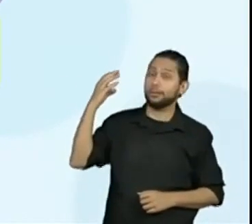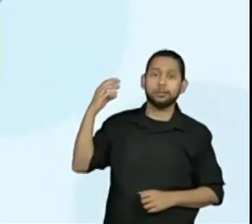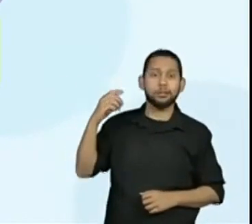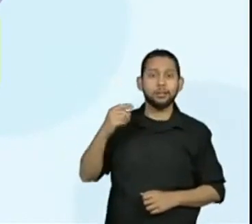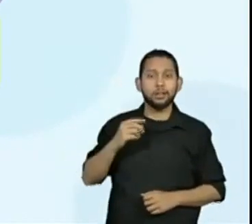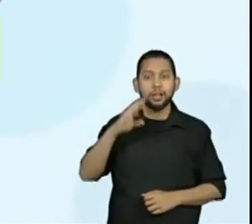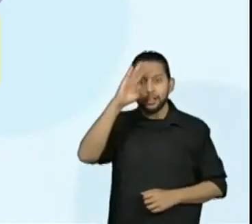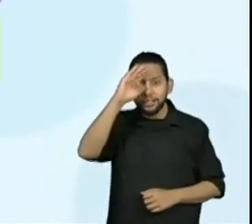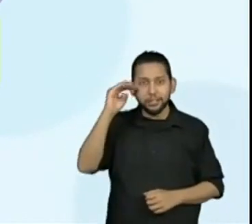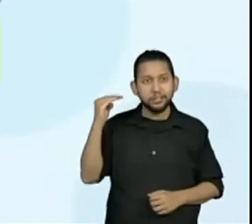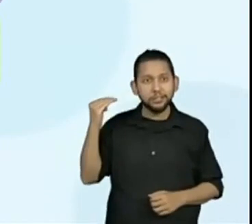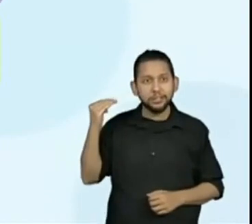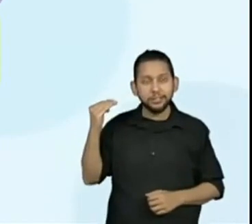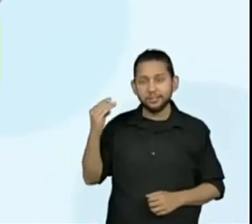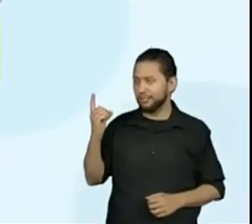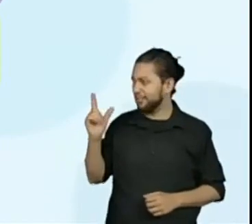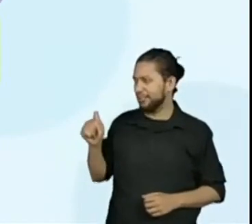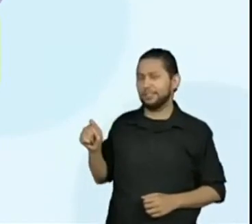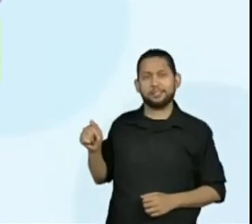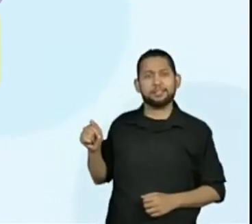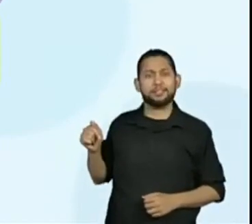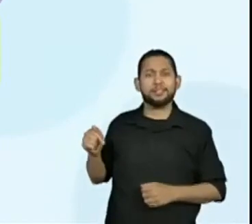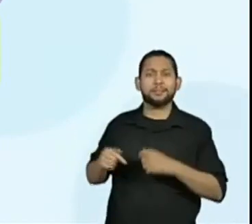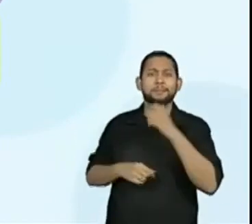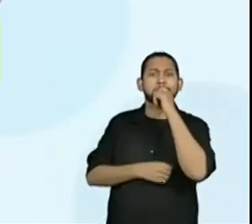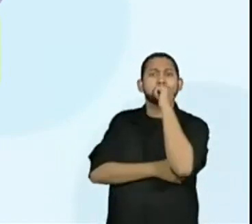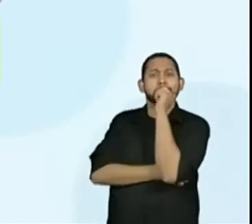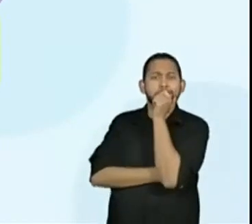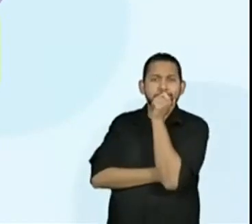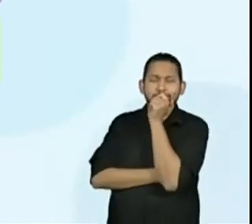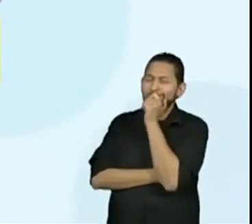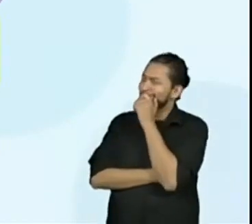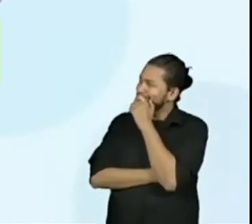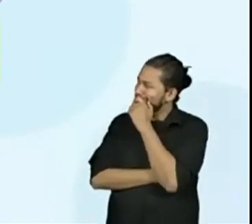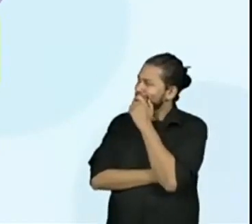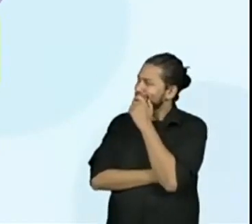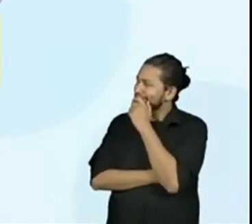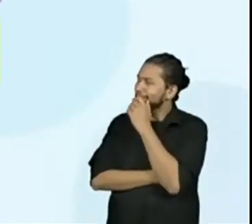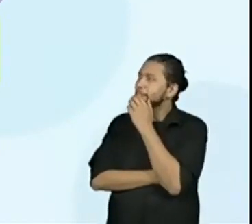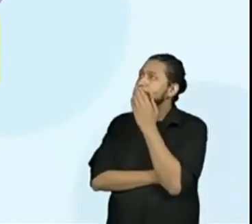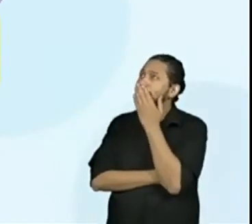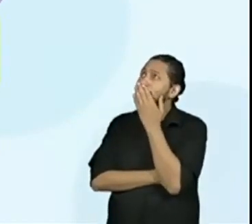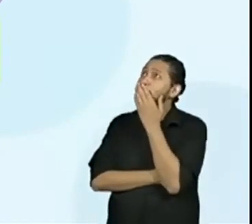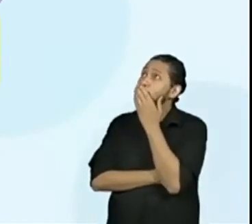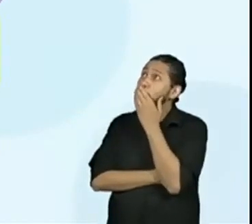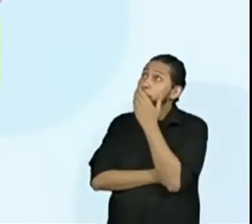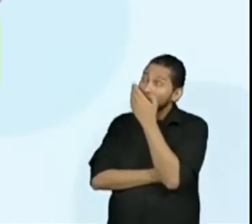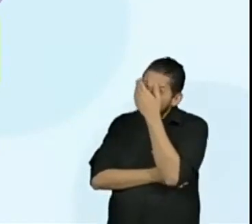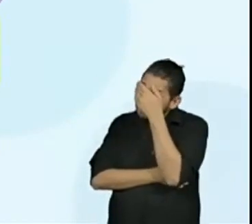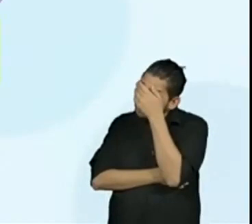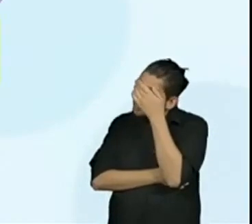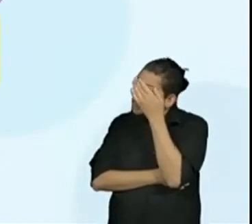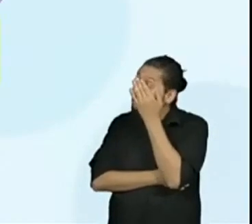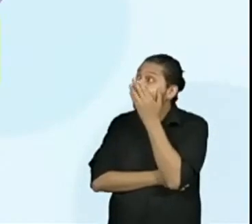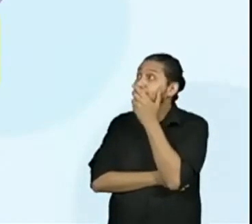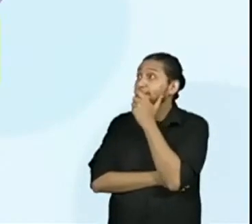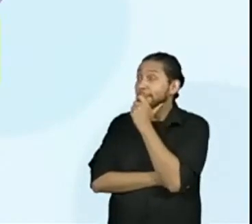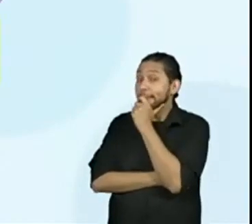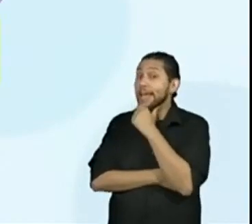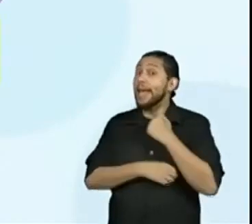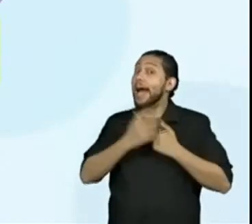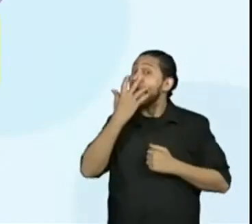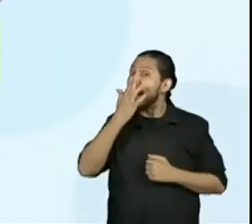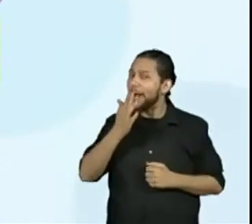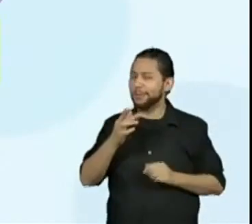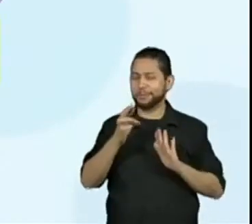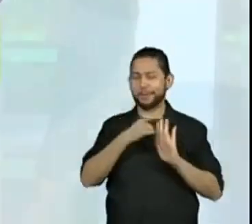já tá aqui, ó, a uma casa de ganhar? Vocês conseguem ver isso? Eu acho que nesse caso, a gente pode mudar as regras